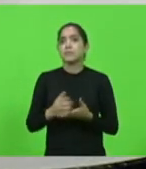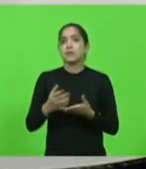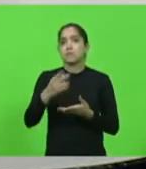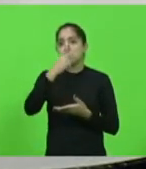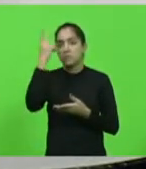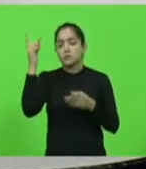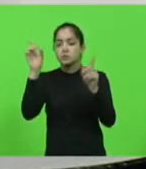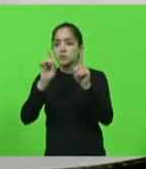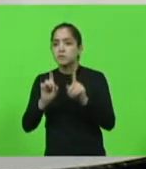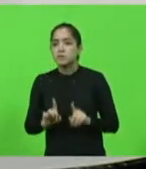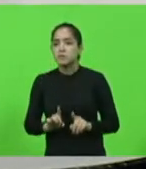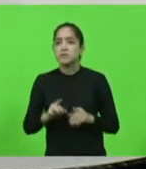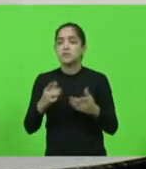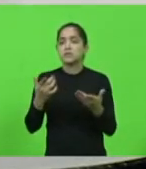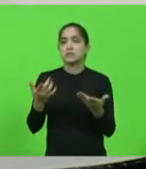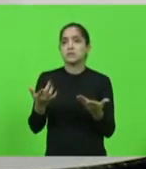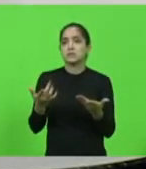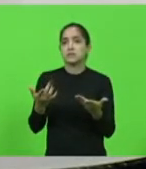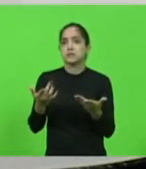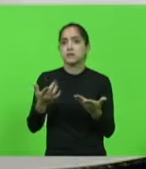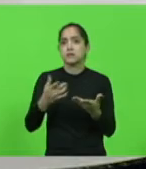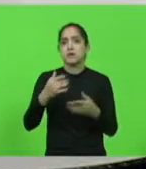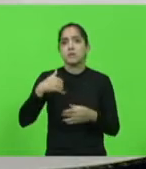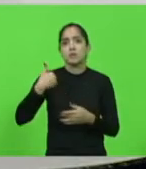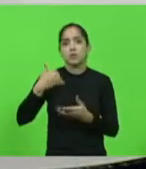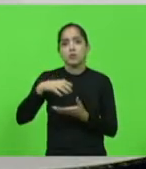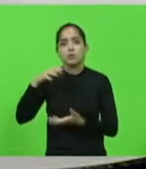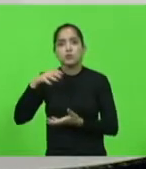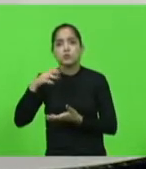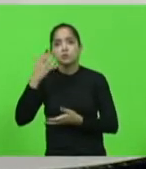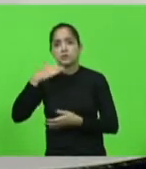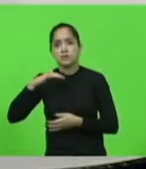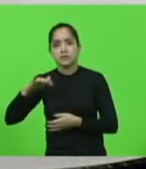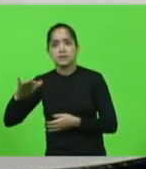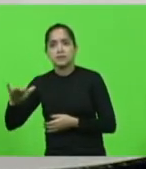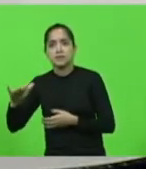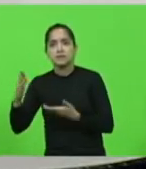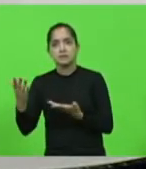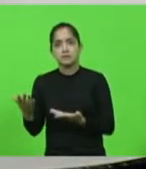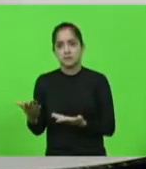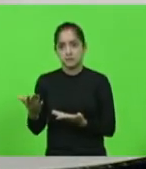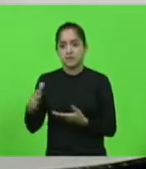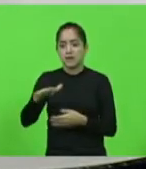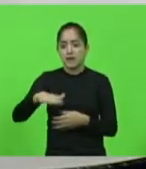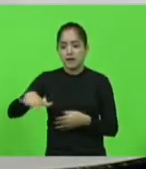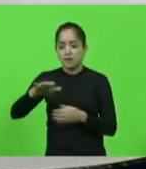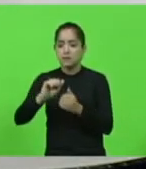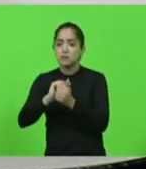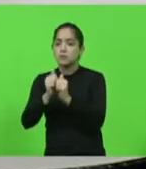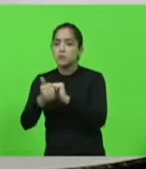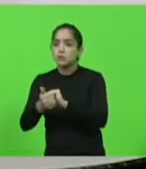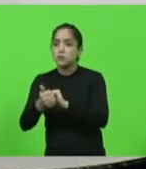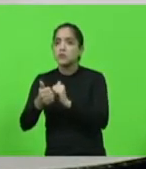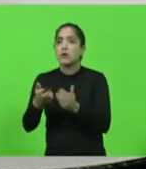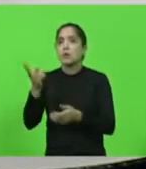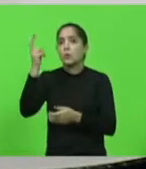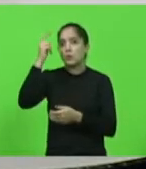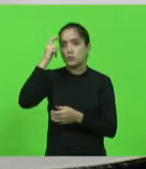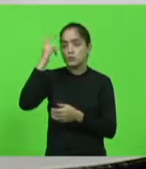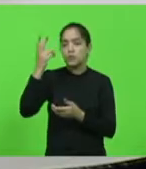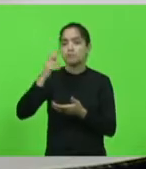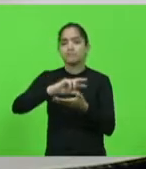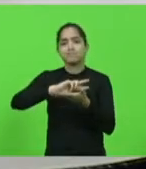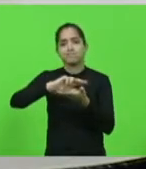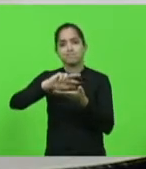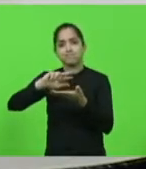deficiência, para o idoso, para a criança, para a área esportiva, para a área cultural, enfim,